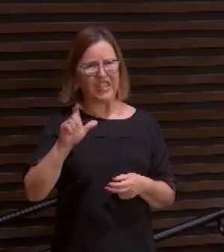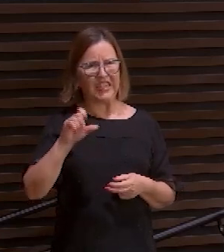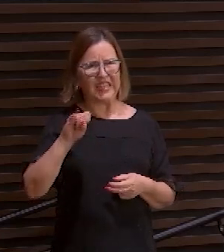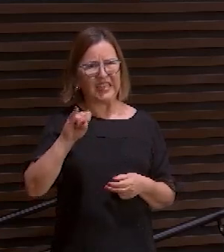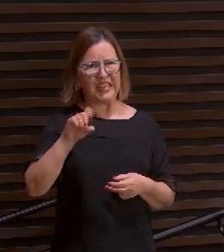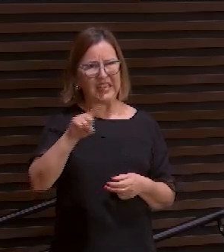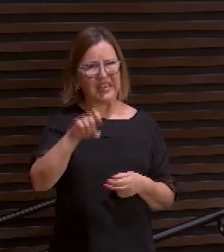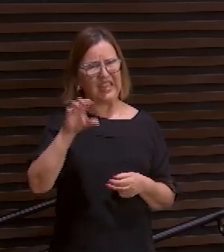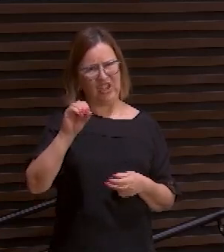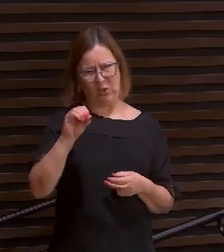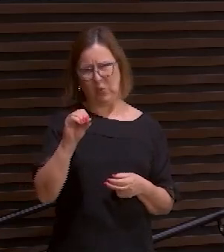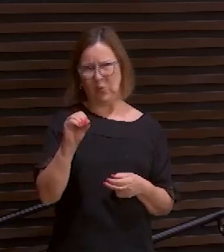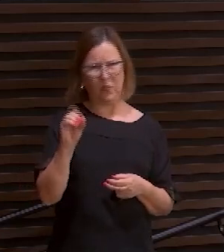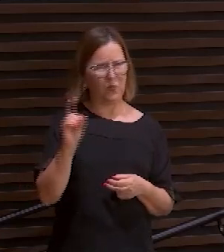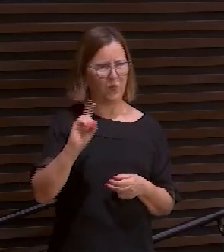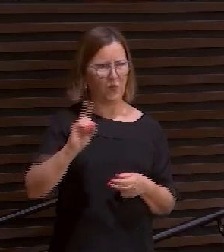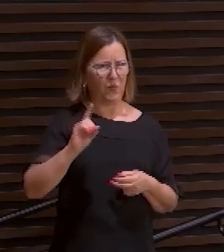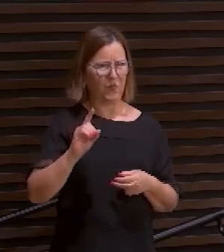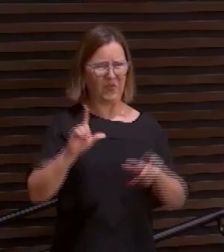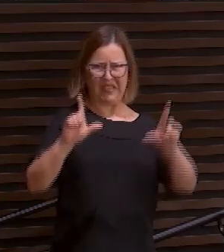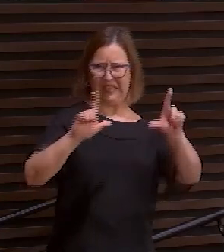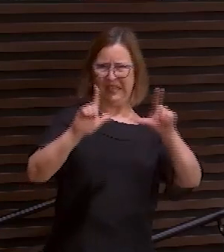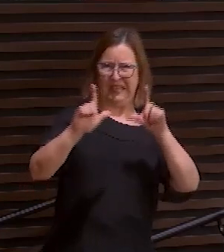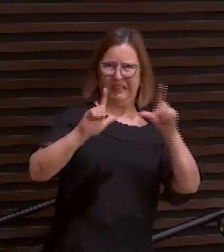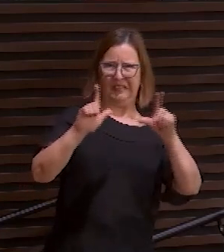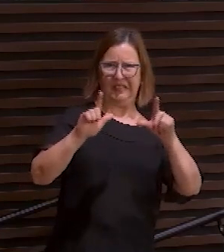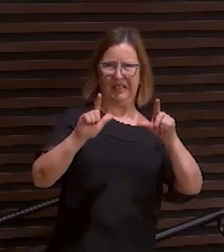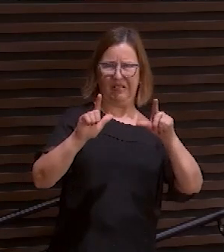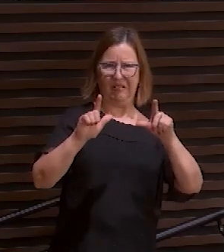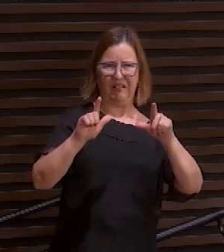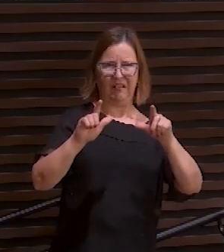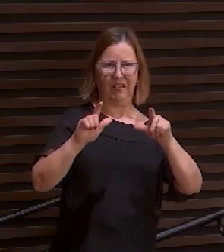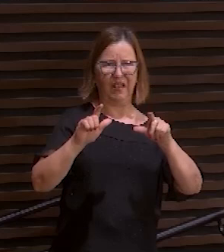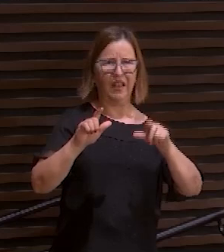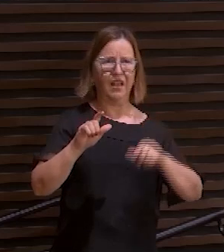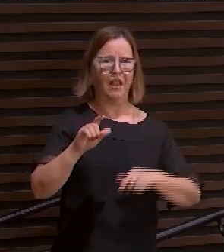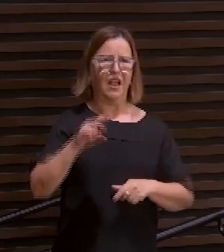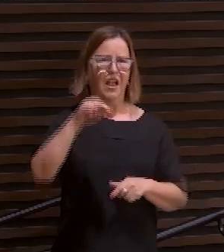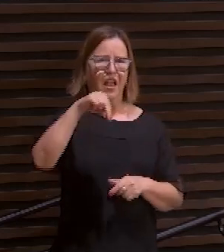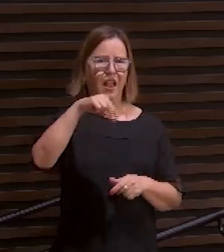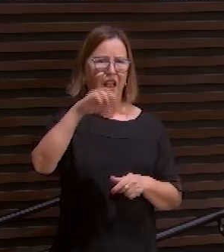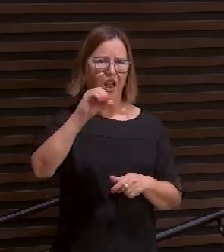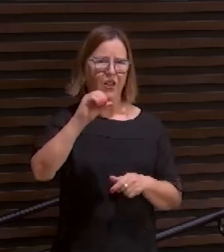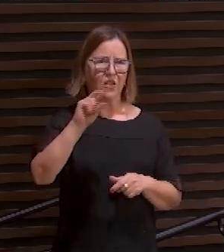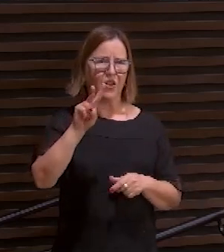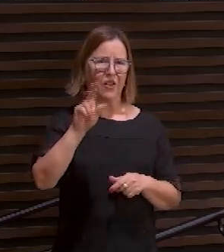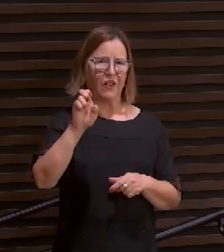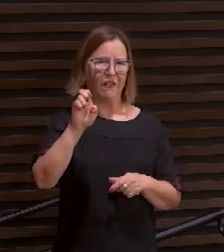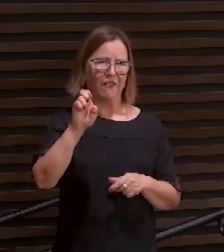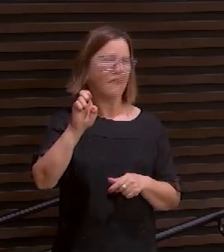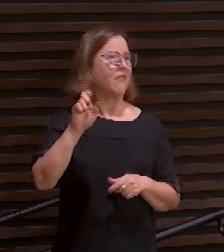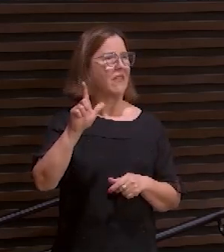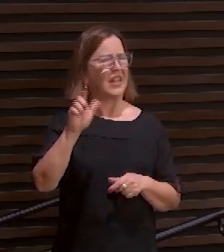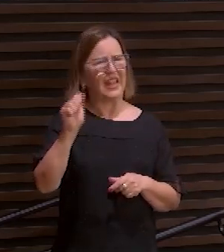essa droga que você pega aí de novela e gasta tempo